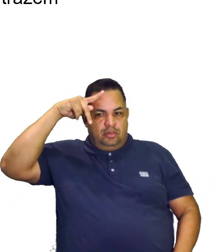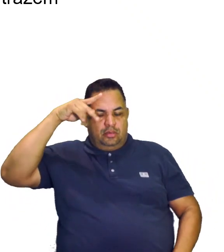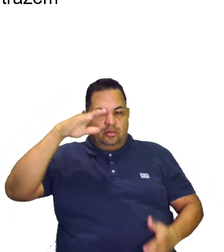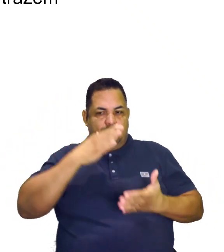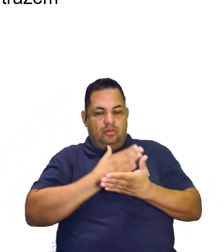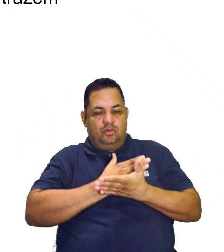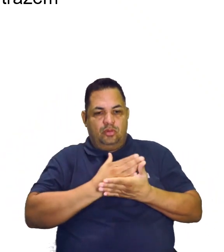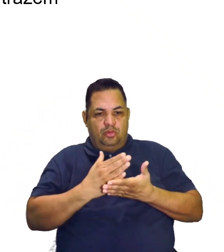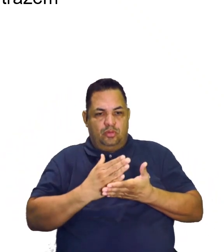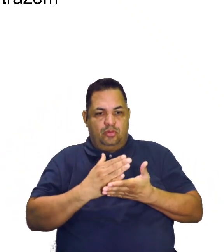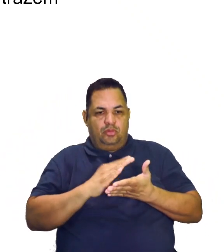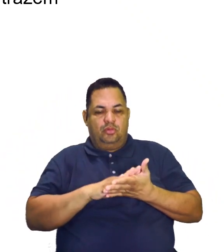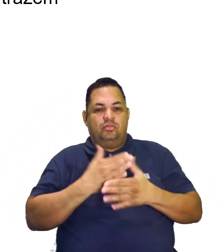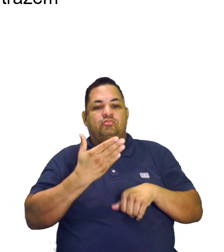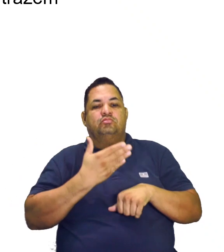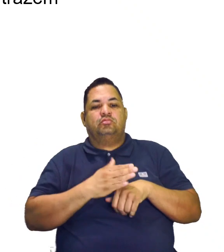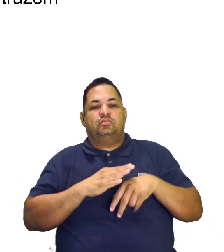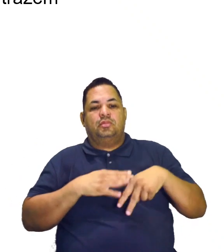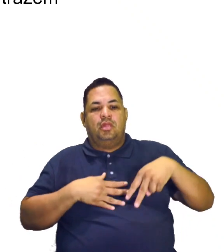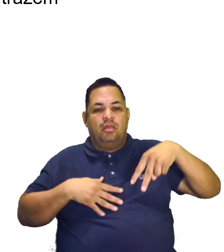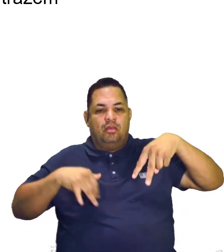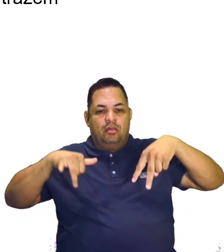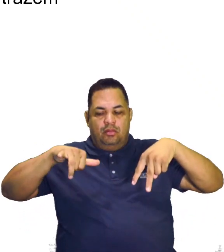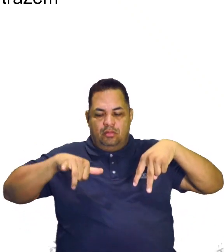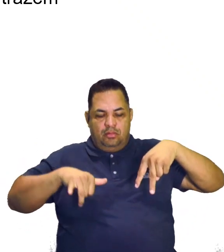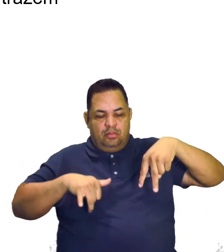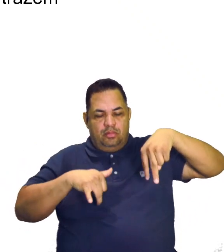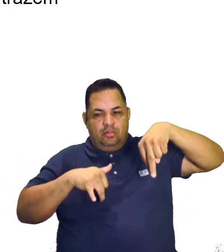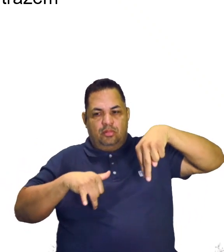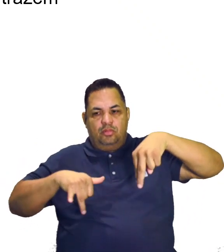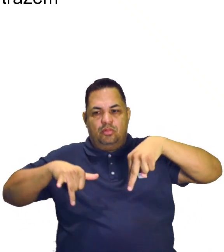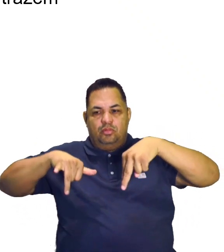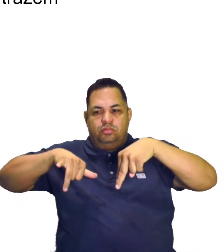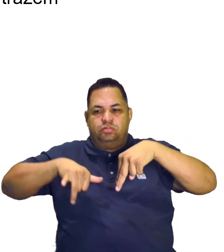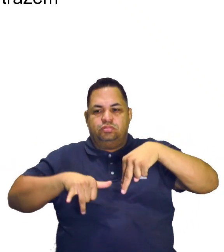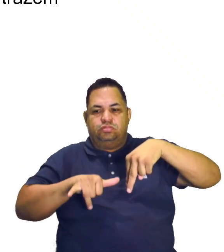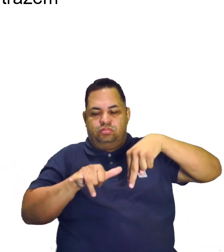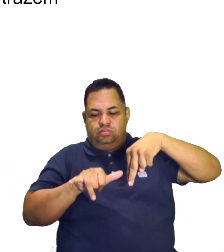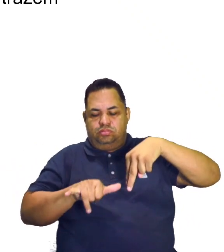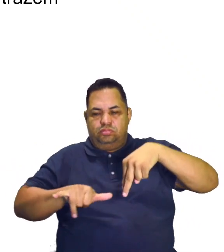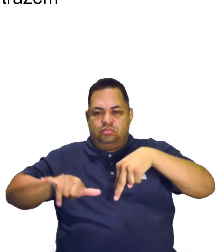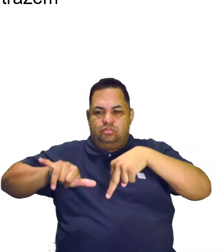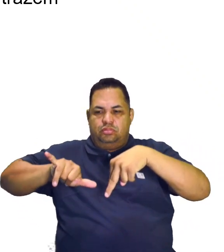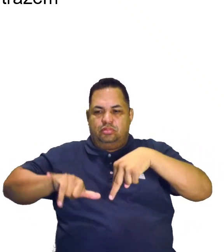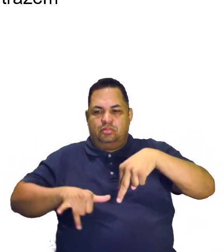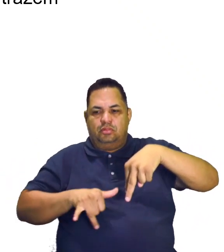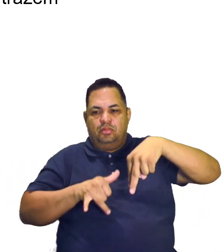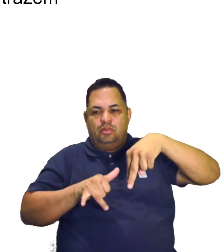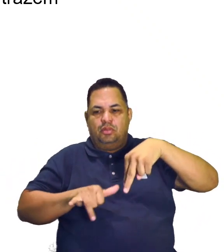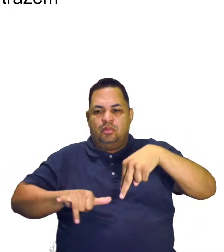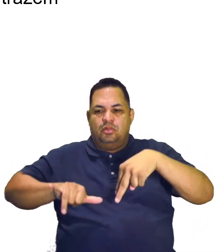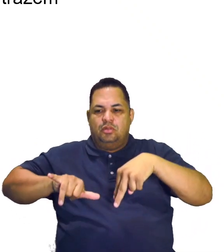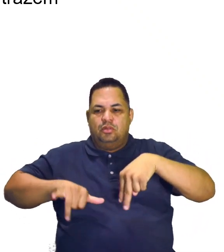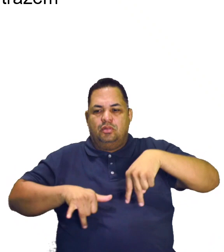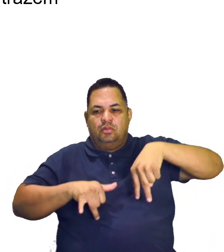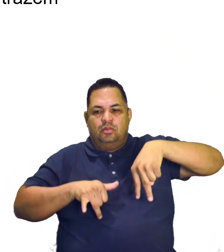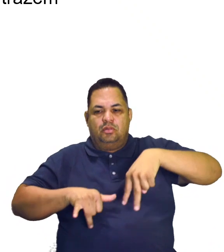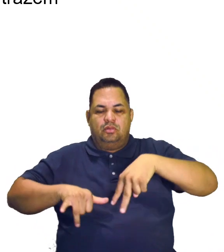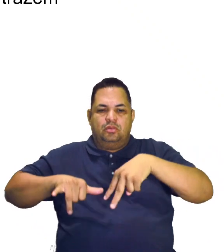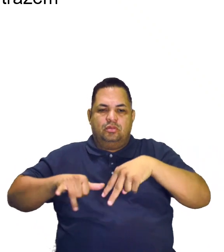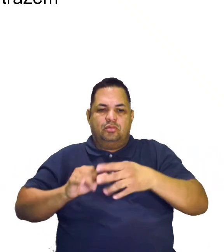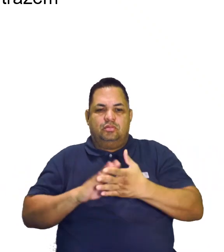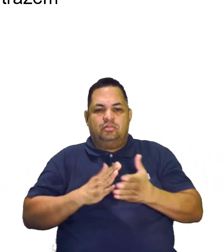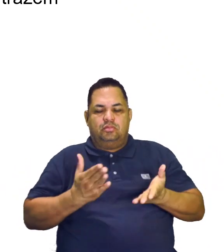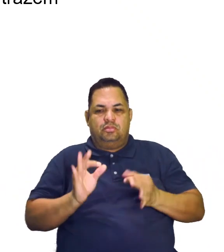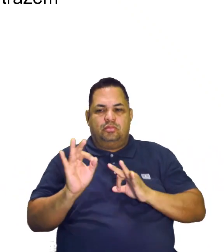eles iniciam ensaiando a toada, para depois montar a coreografia para a apresentação no período